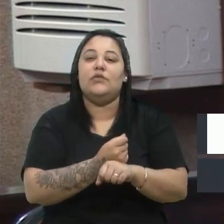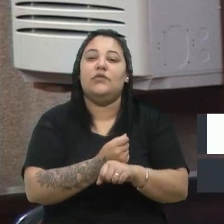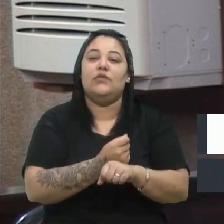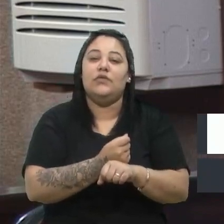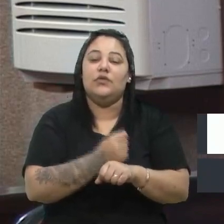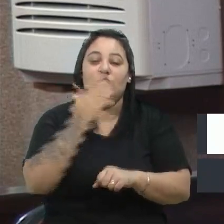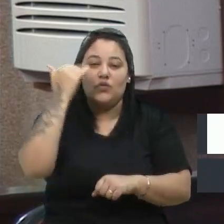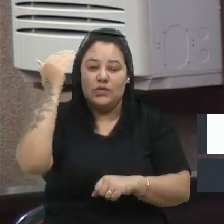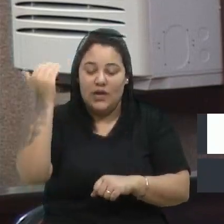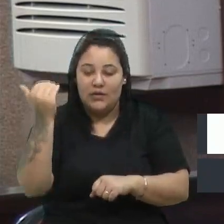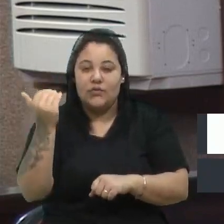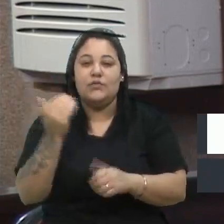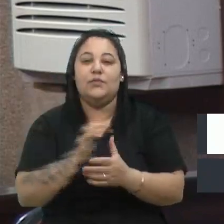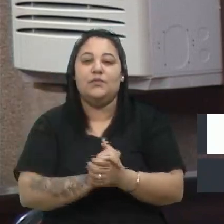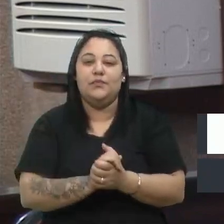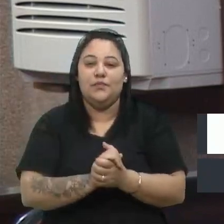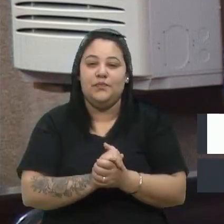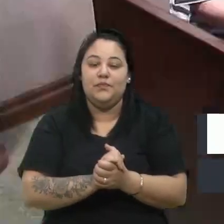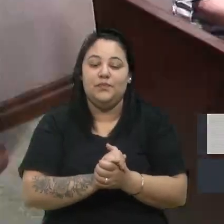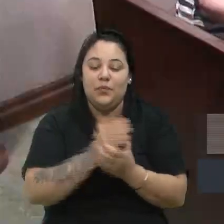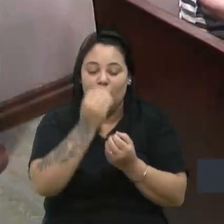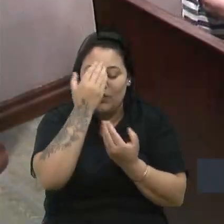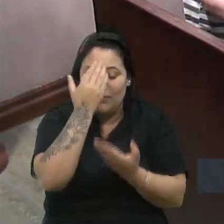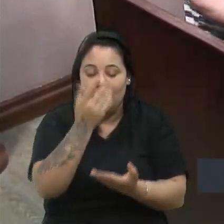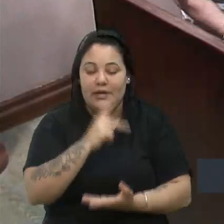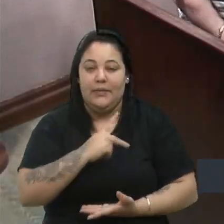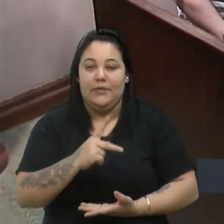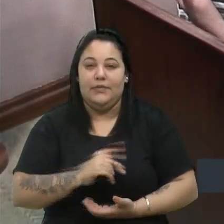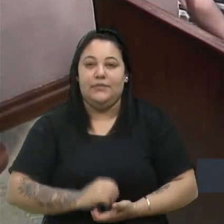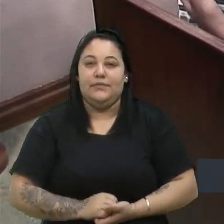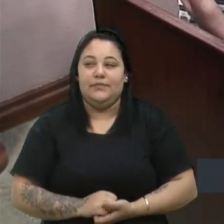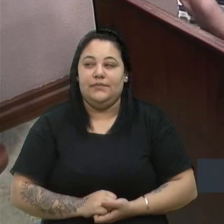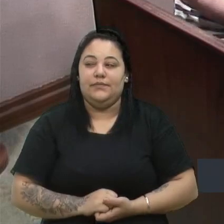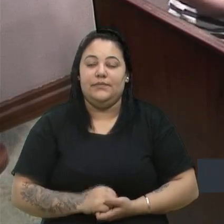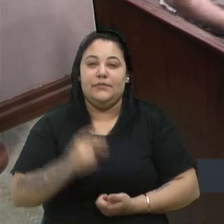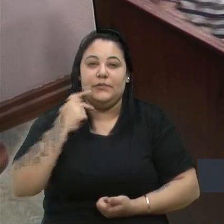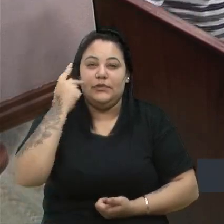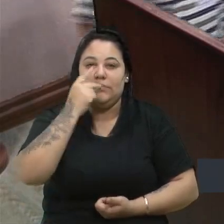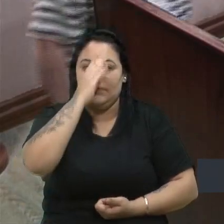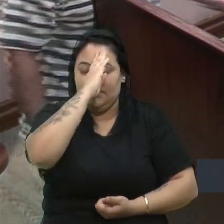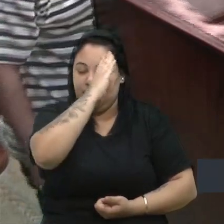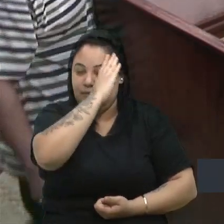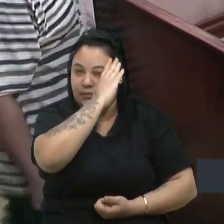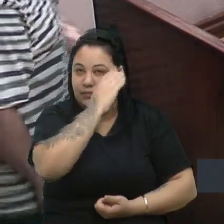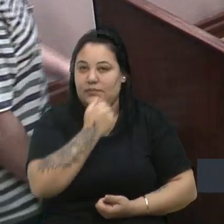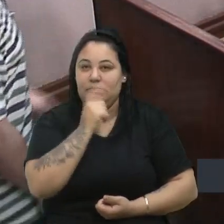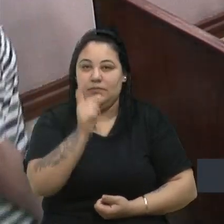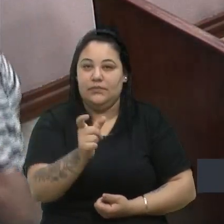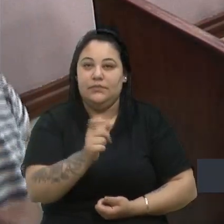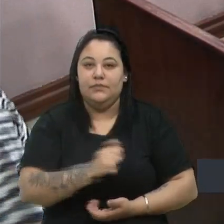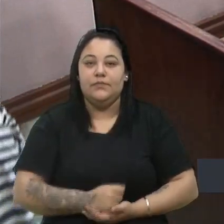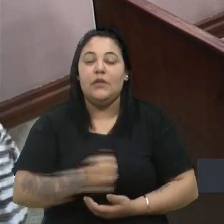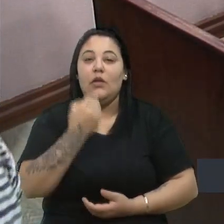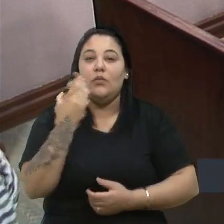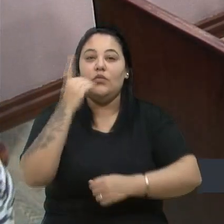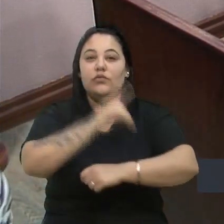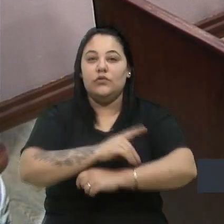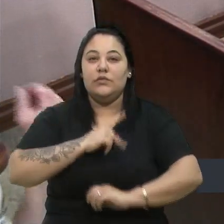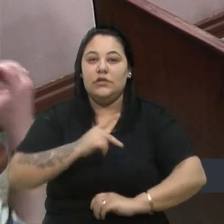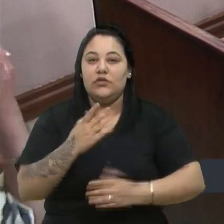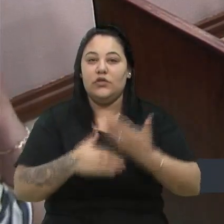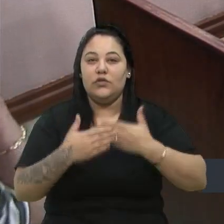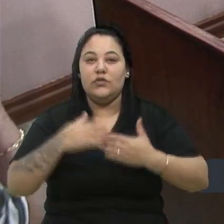ao Sicredi. Obrigado, presidente. Obrigado. Vereador Bressan, com a palavra. Bom dia, senhor presidente, senhoras e senhores